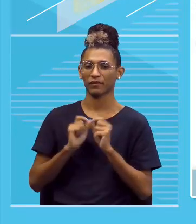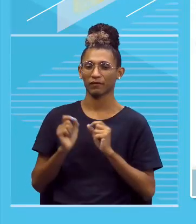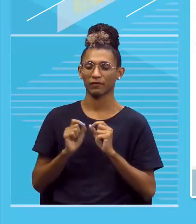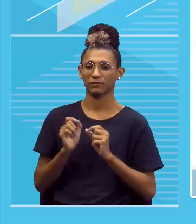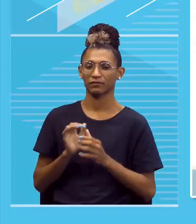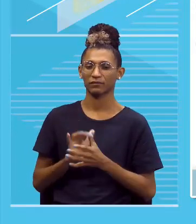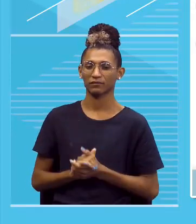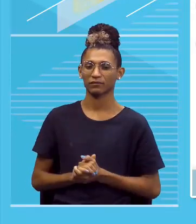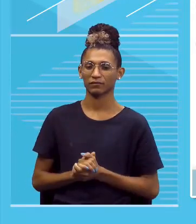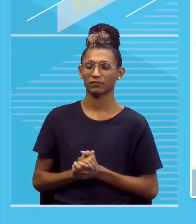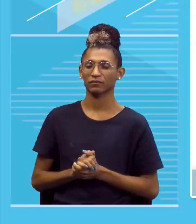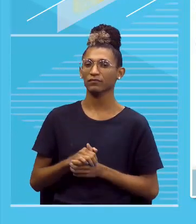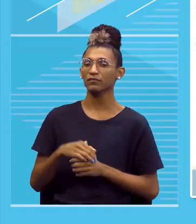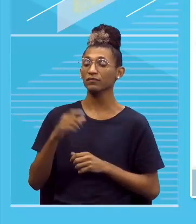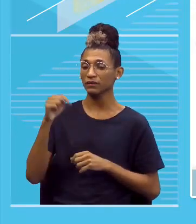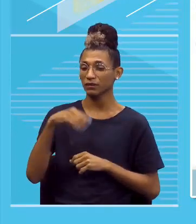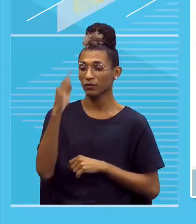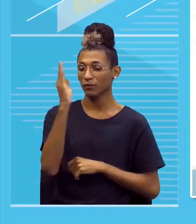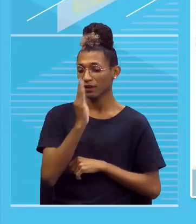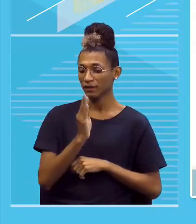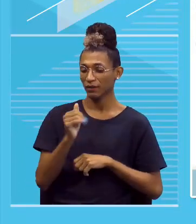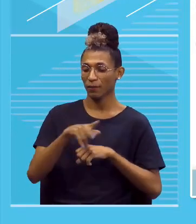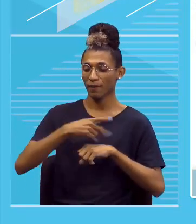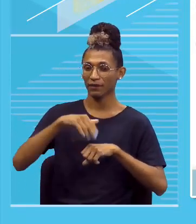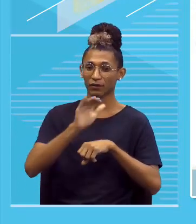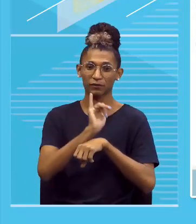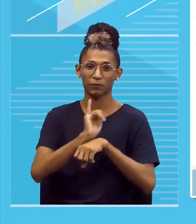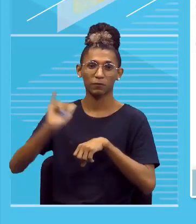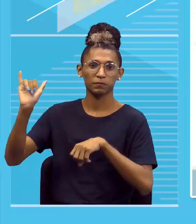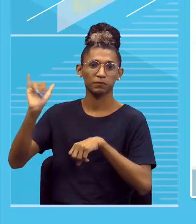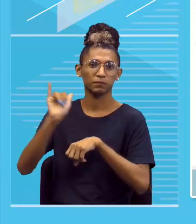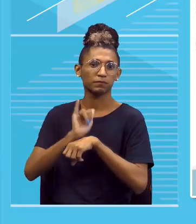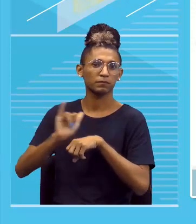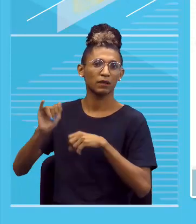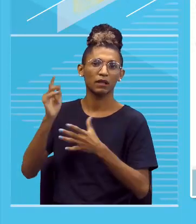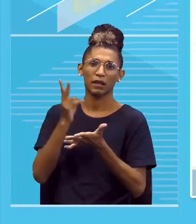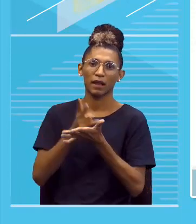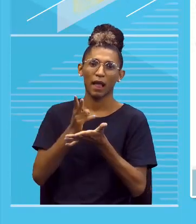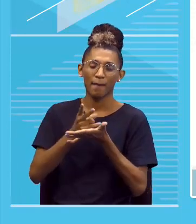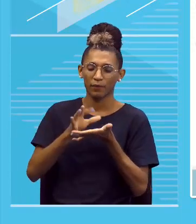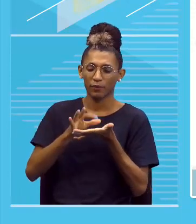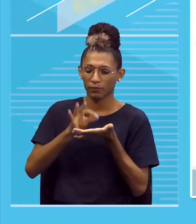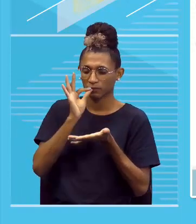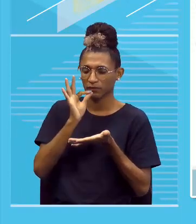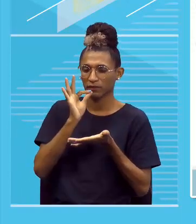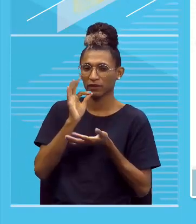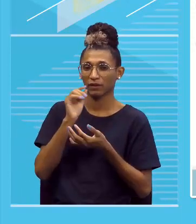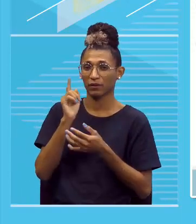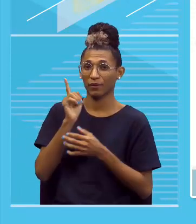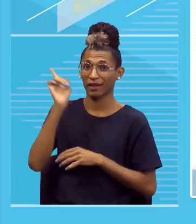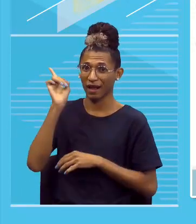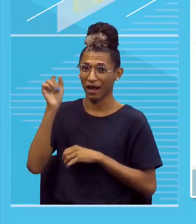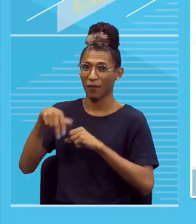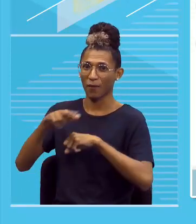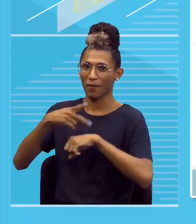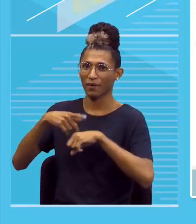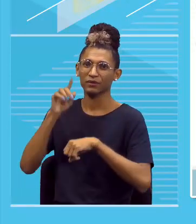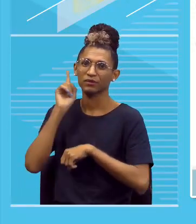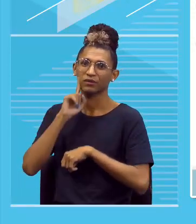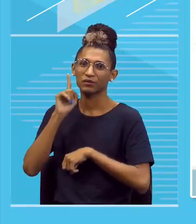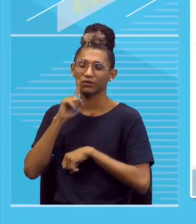maior exportador de café ok e os Estados Unidos eram os